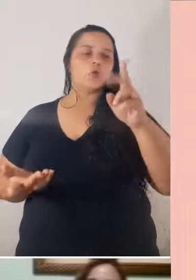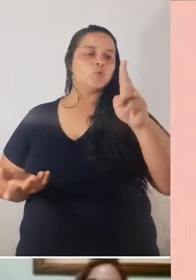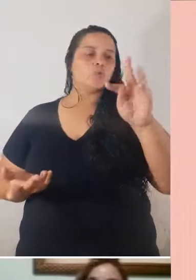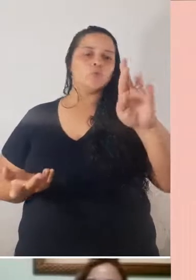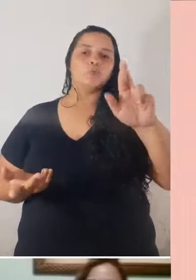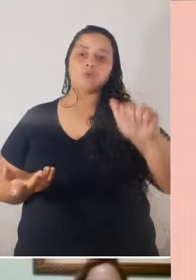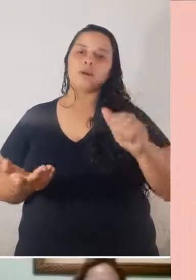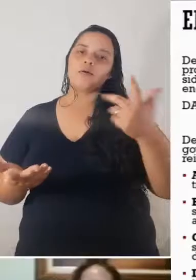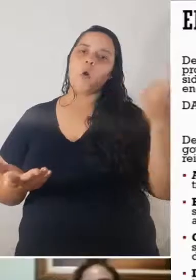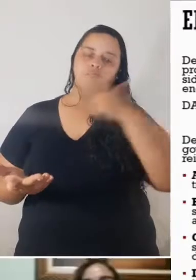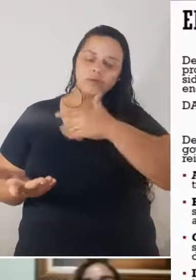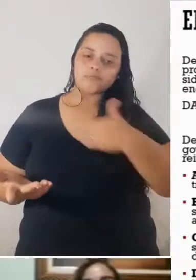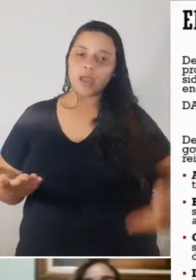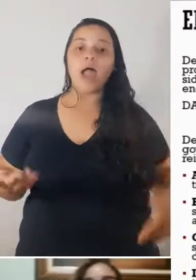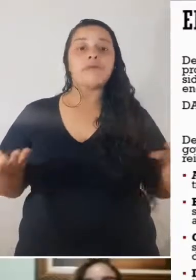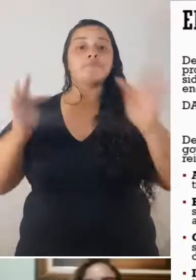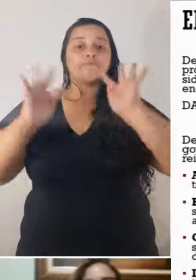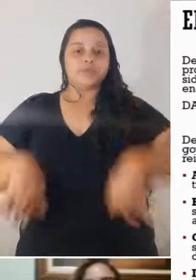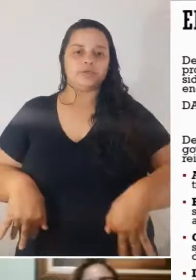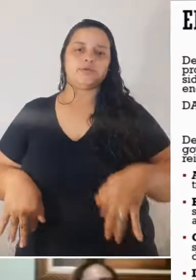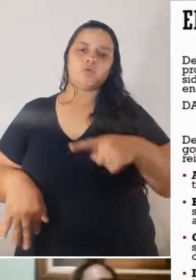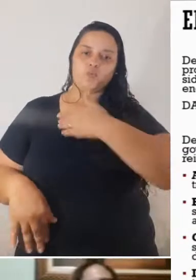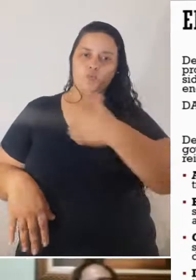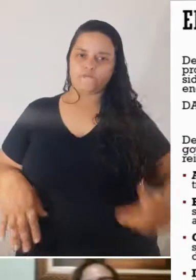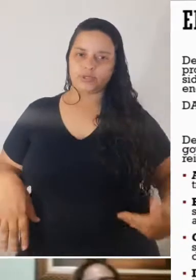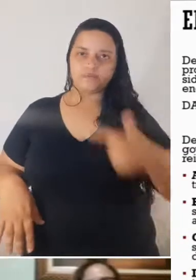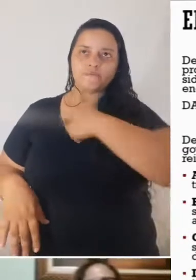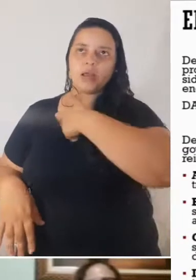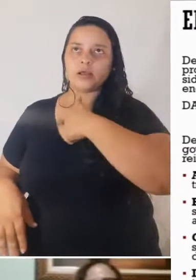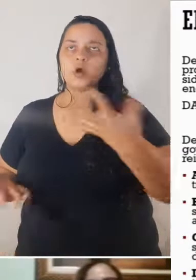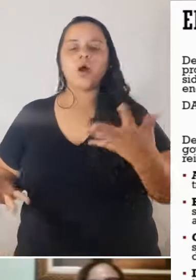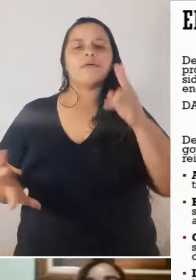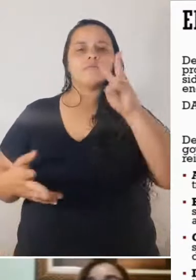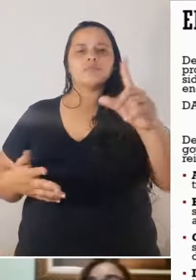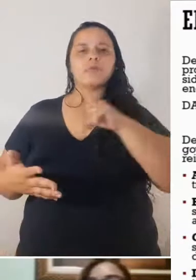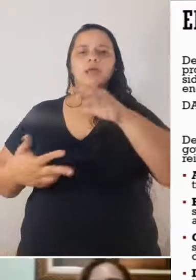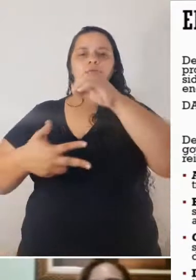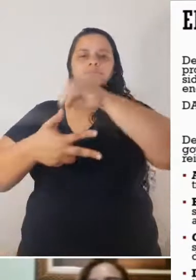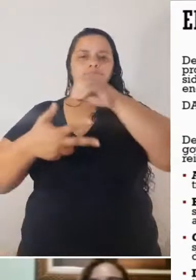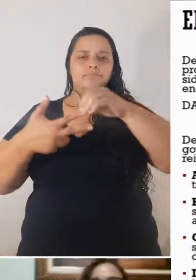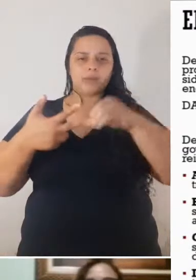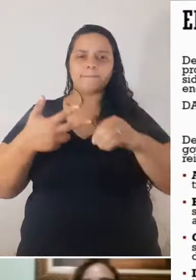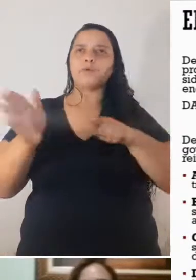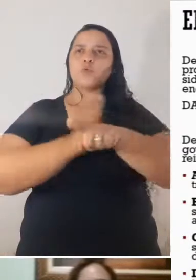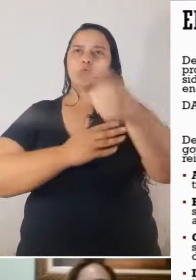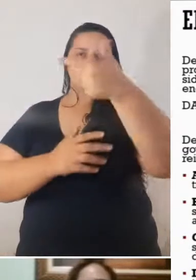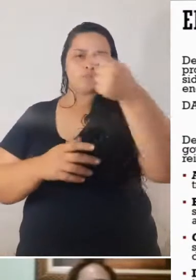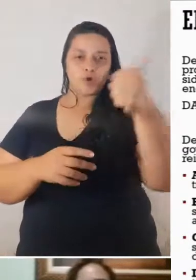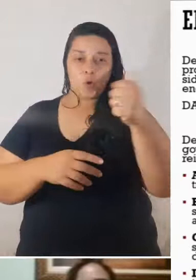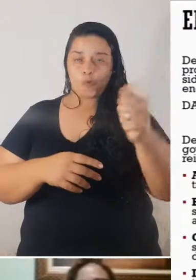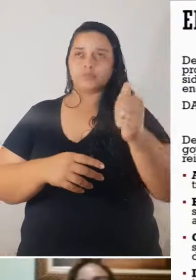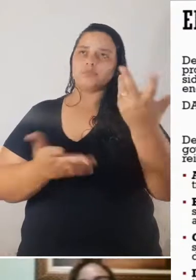do primeiro governo Vargas. Bom, para fixar esse conteúdo, a gente trouxe uma questão que caiu na prova do Enem de 2011 e que tem o seguinte